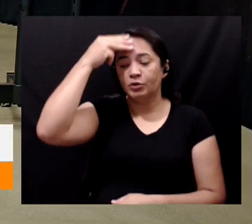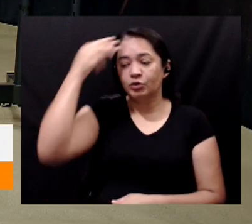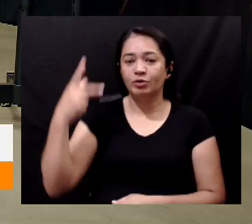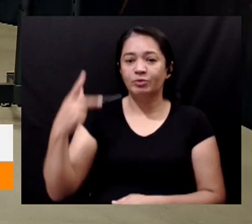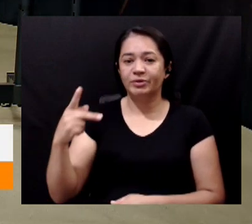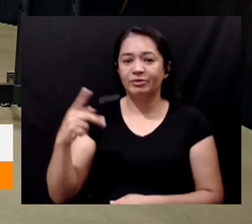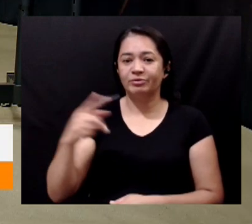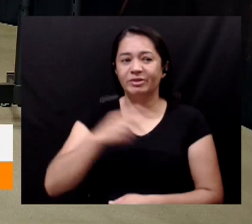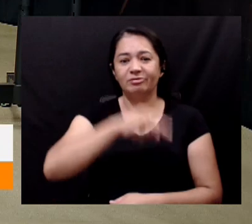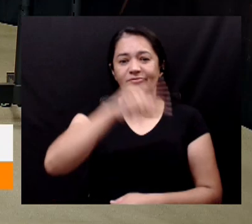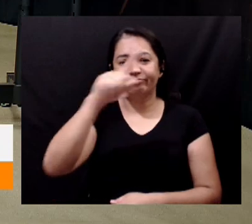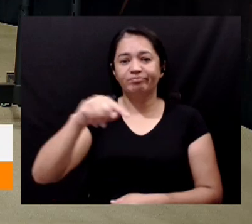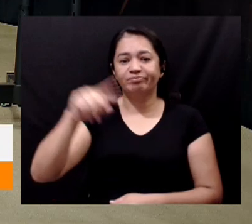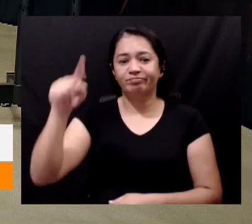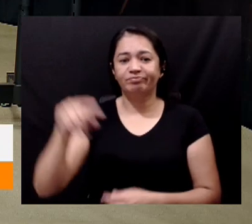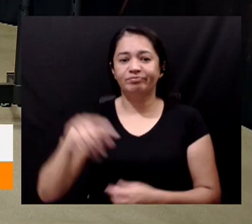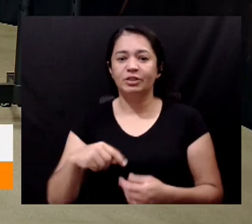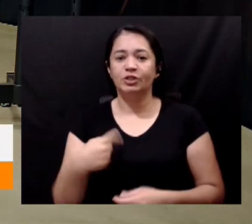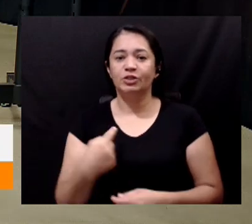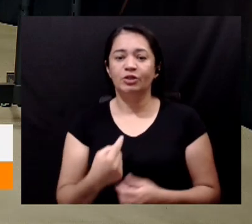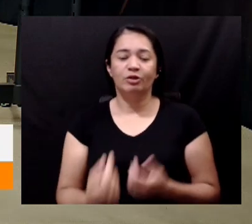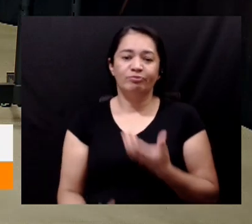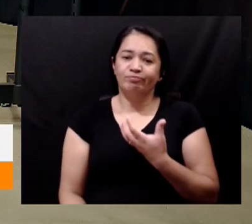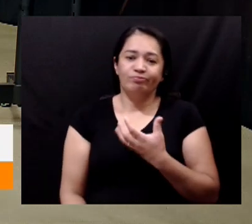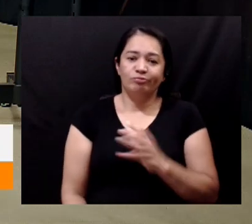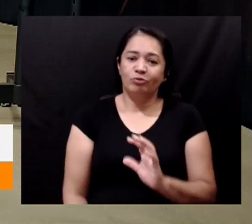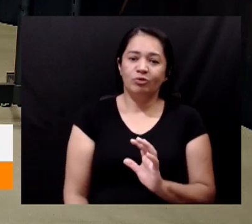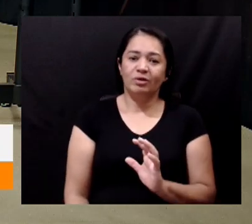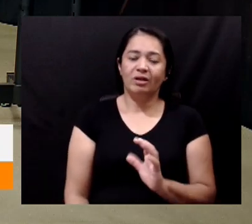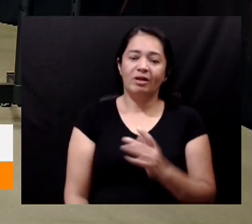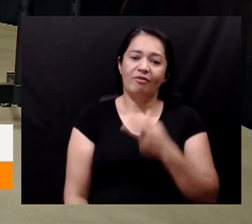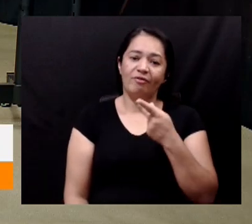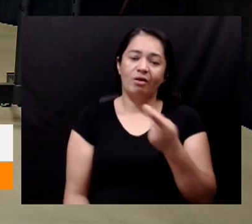estatística que a gente não gostaria de estar falando nesse momento.